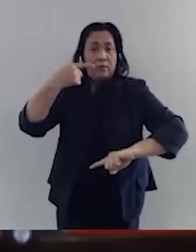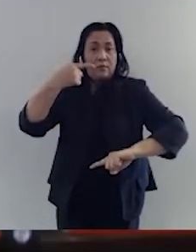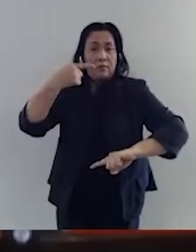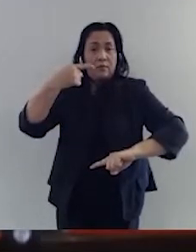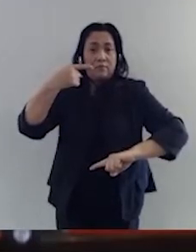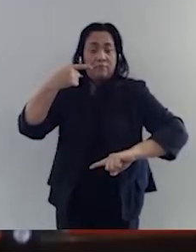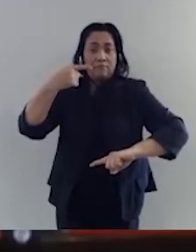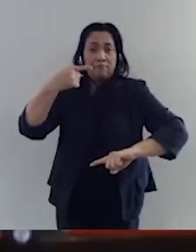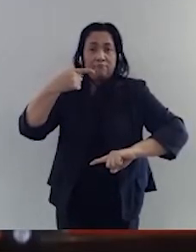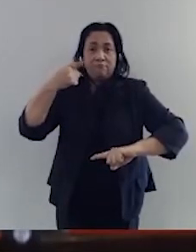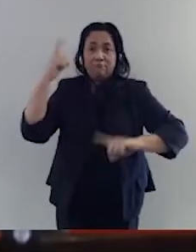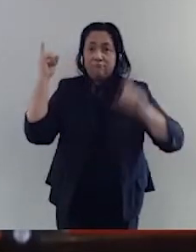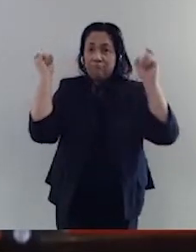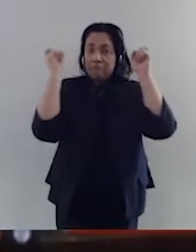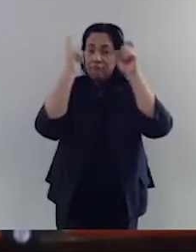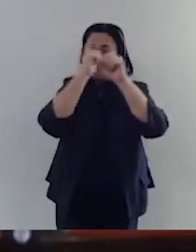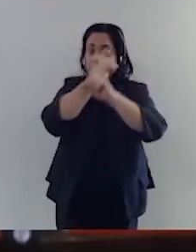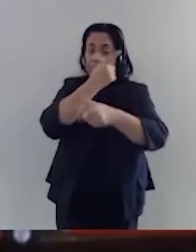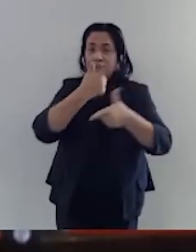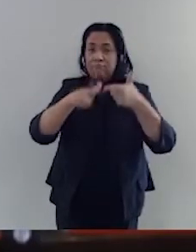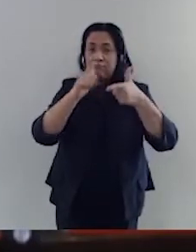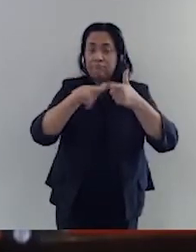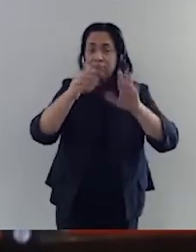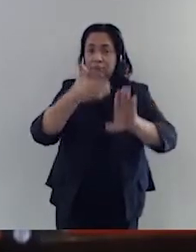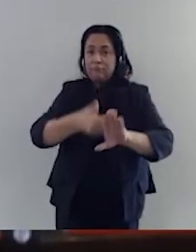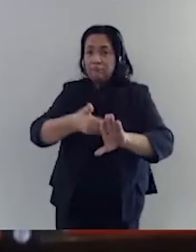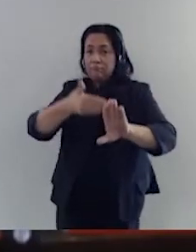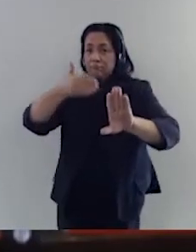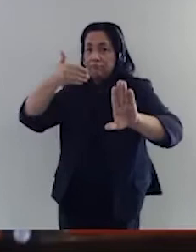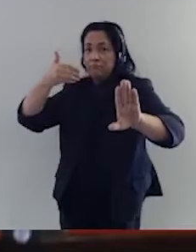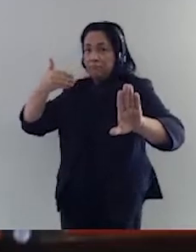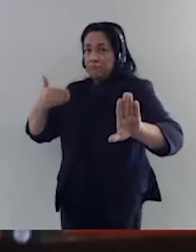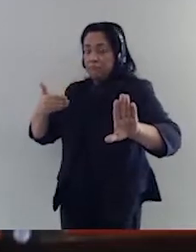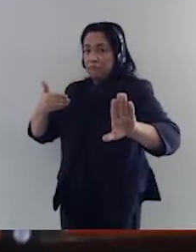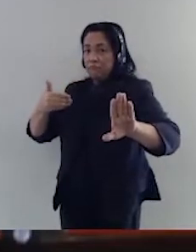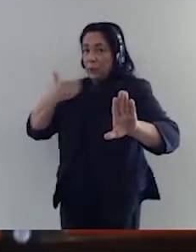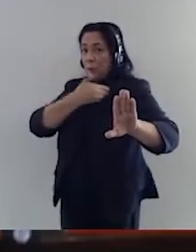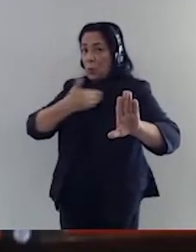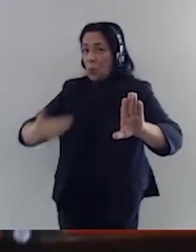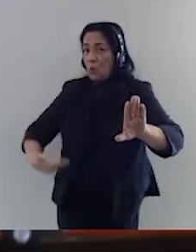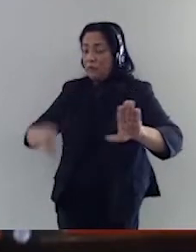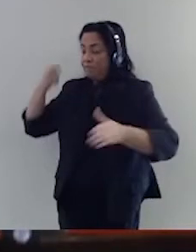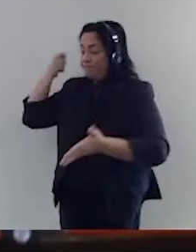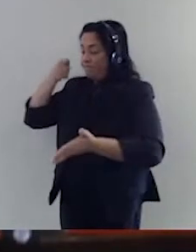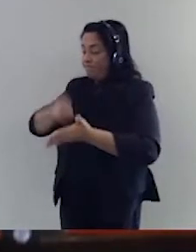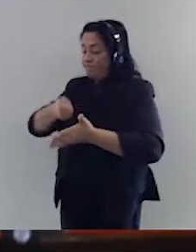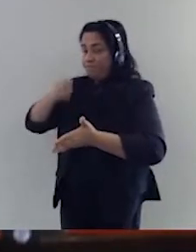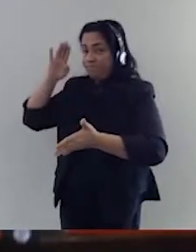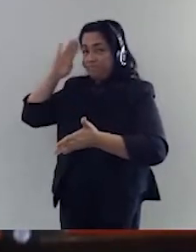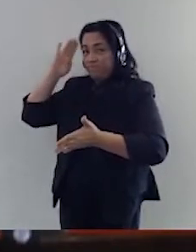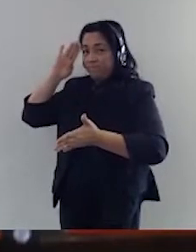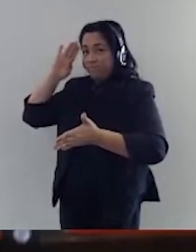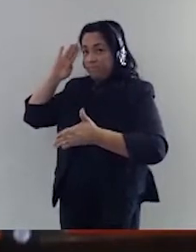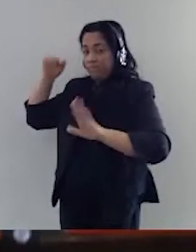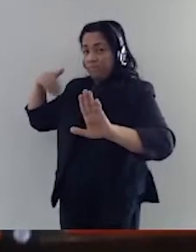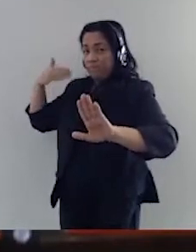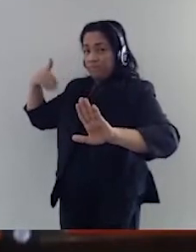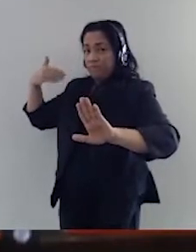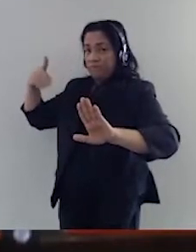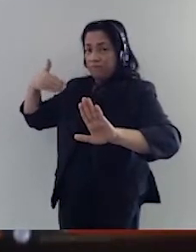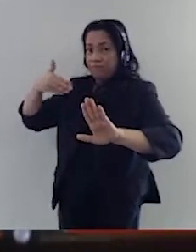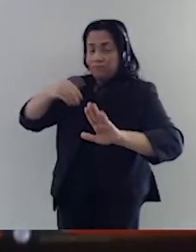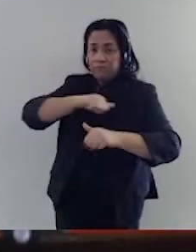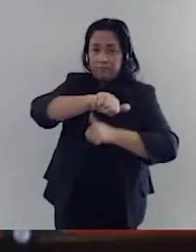passado no processo de transição de uma ditadura para uma democracia, mas de dotar o nosso sistema